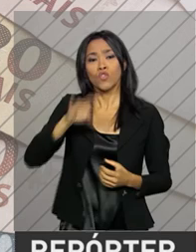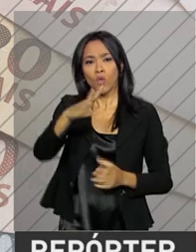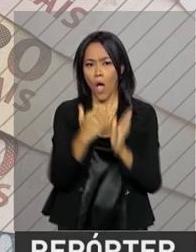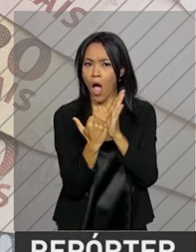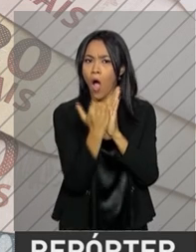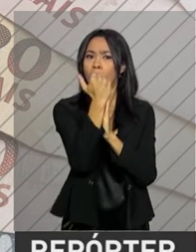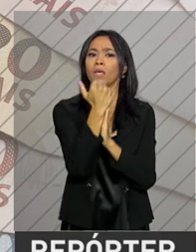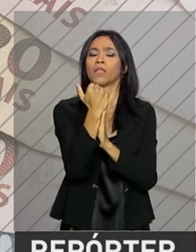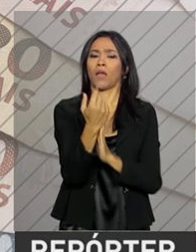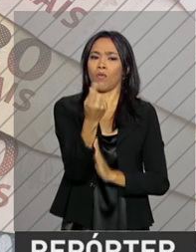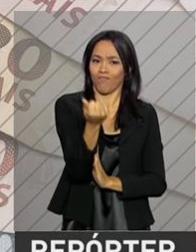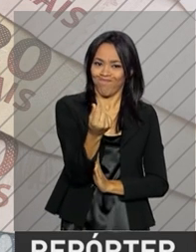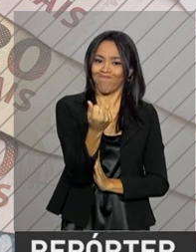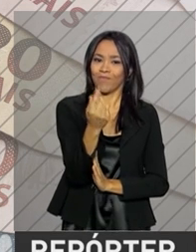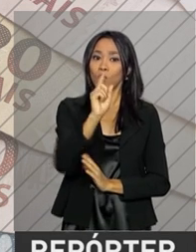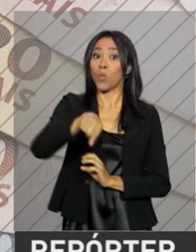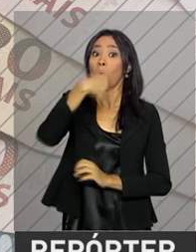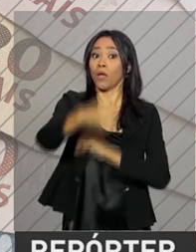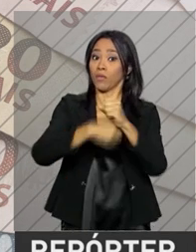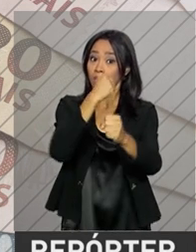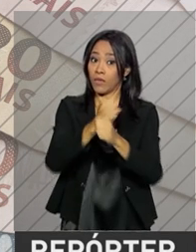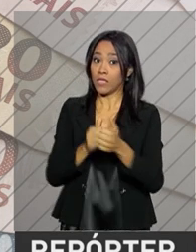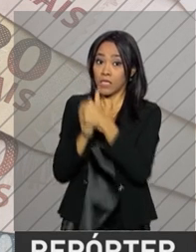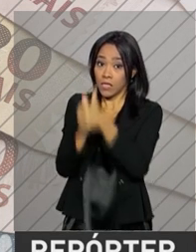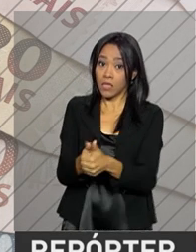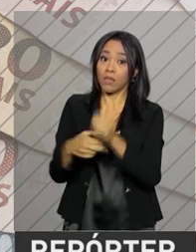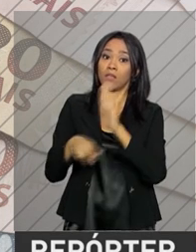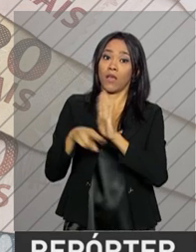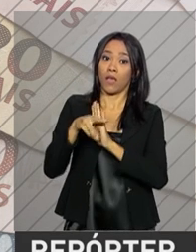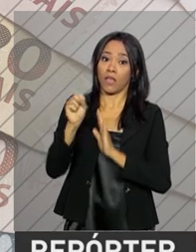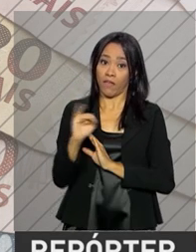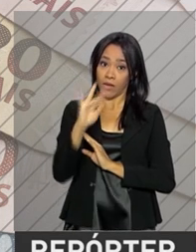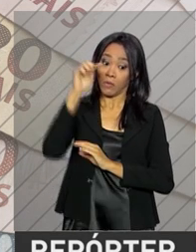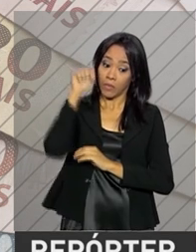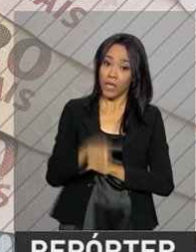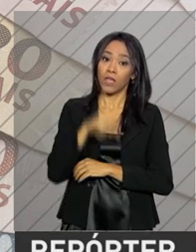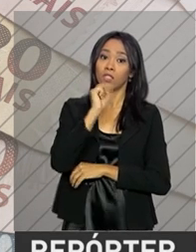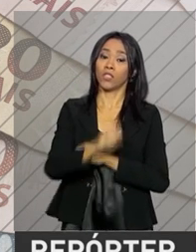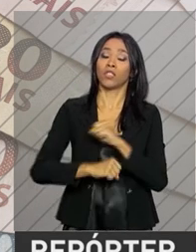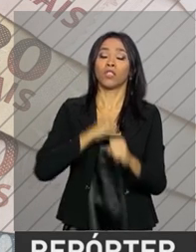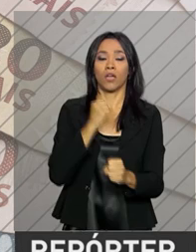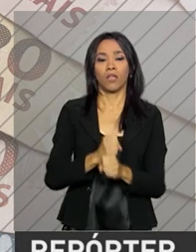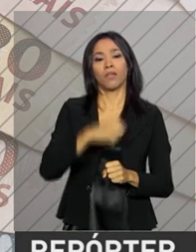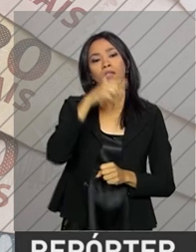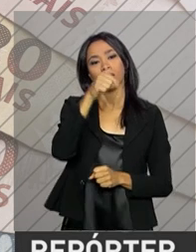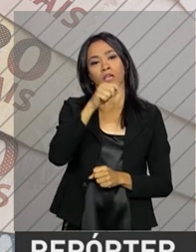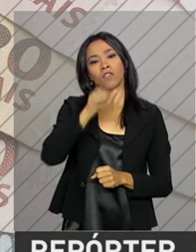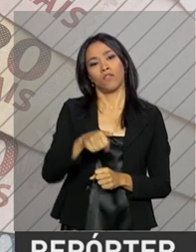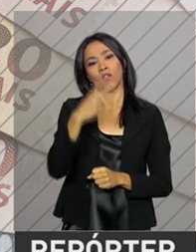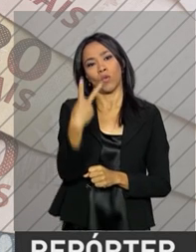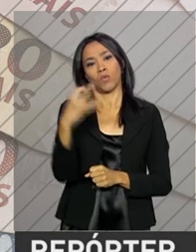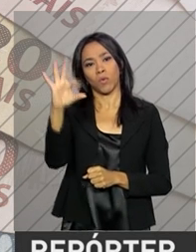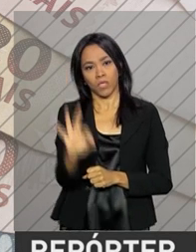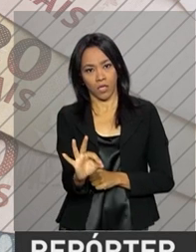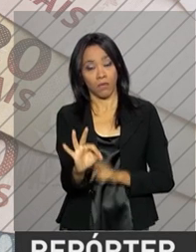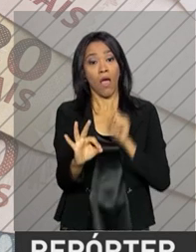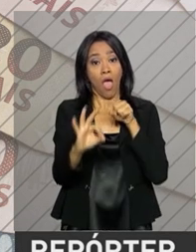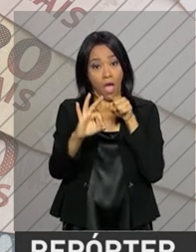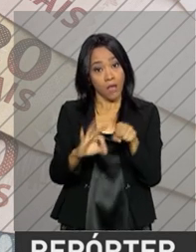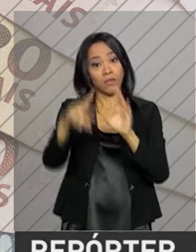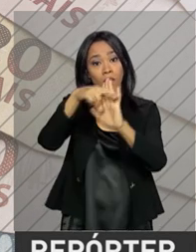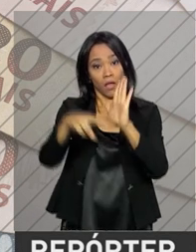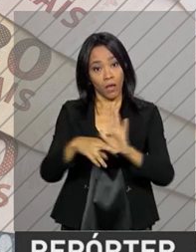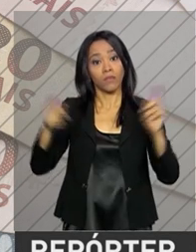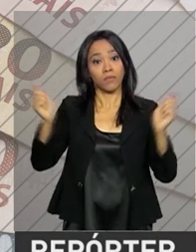os gastos no ano que vem pela inflação prevista para este ano, que é de 7,2%. A norma poderá ser alterada